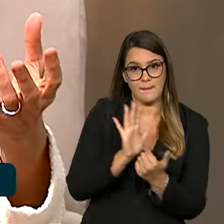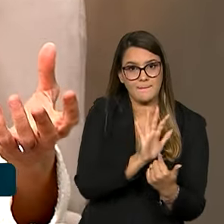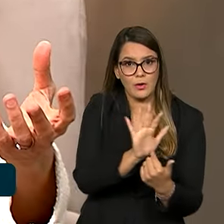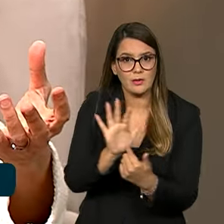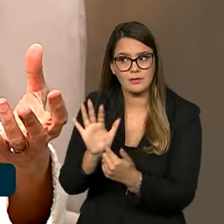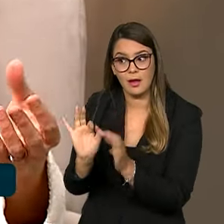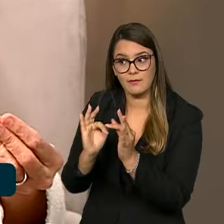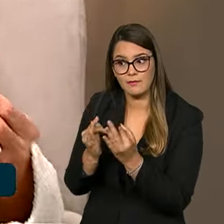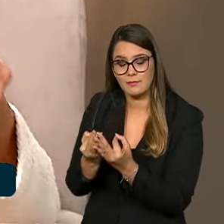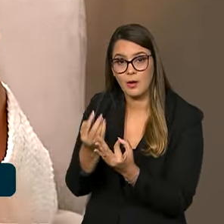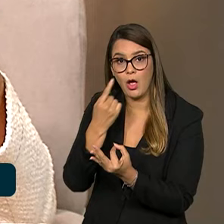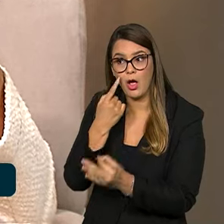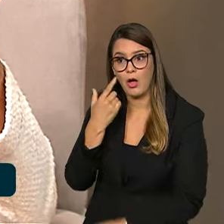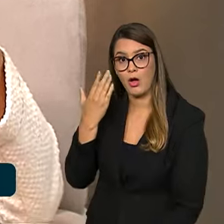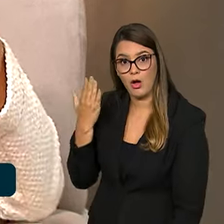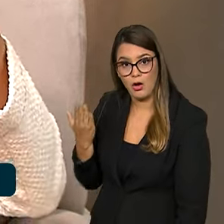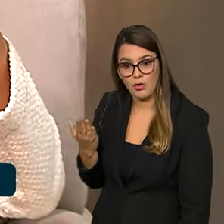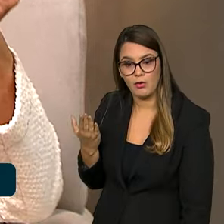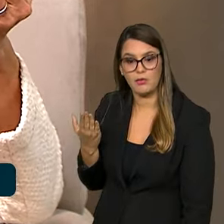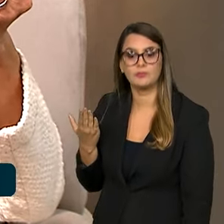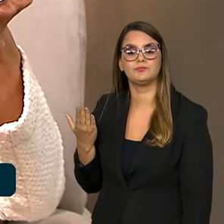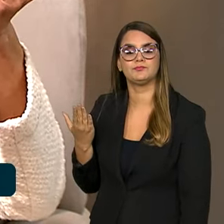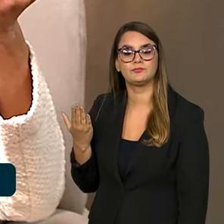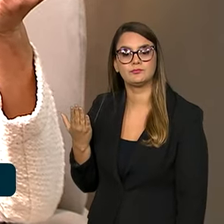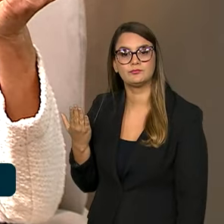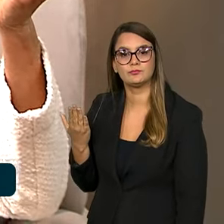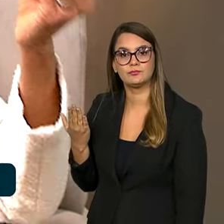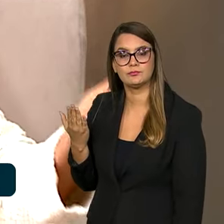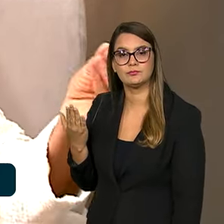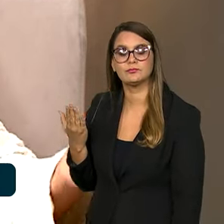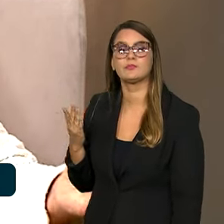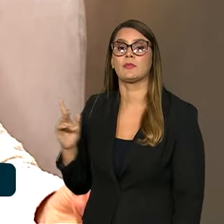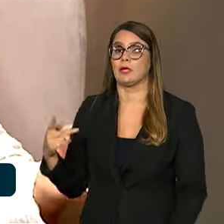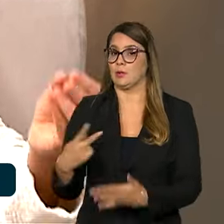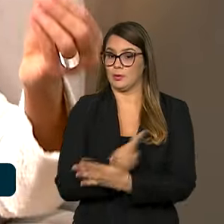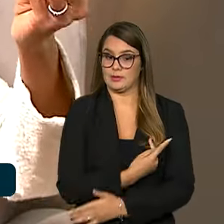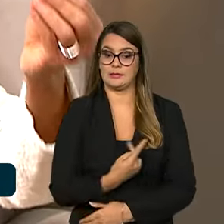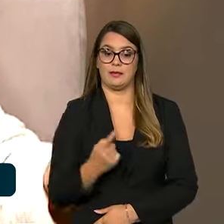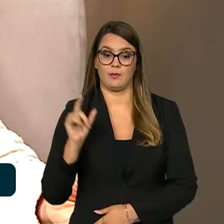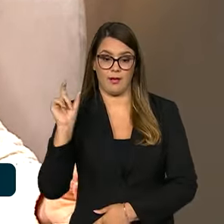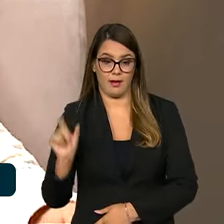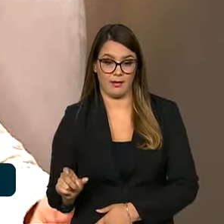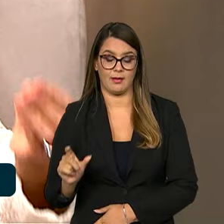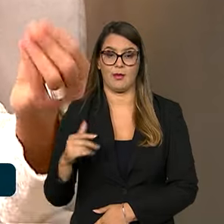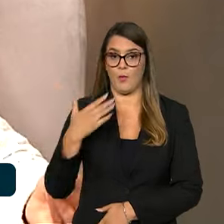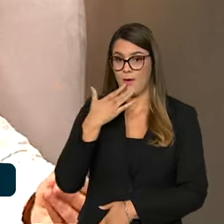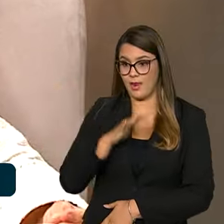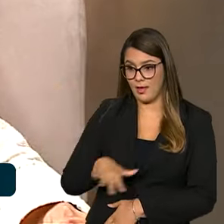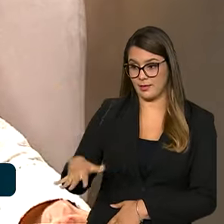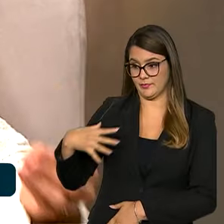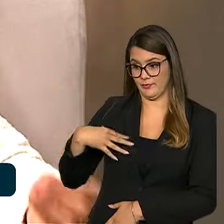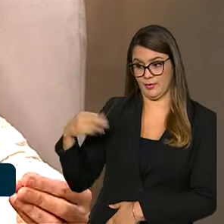paraas famílias que a a o que tá com acontecendo ali com com a criança com o